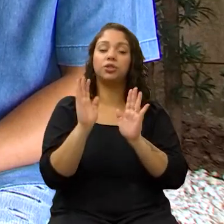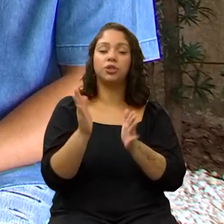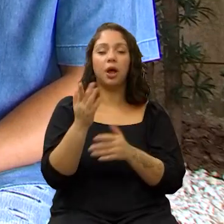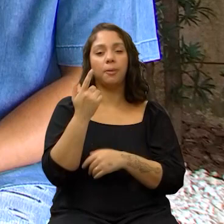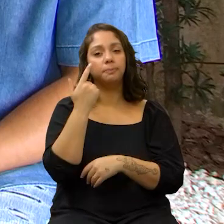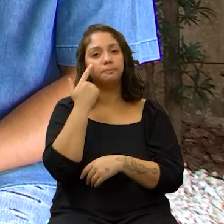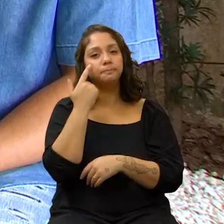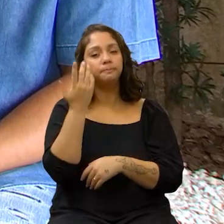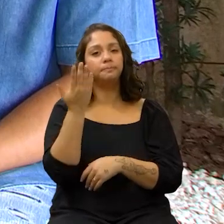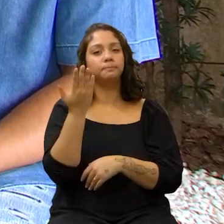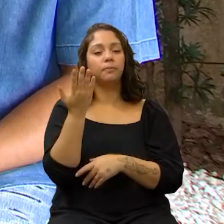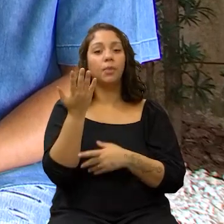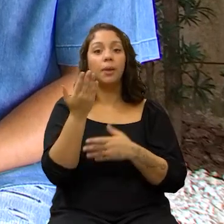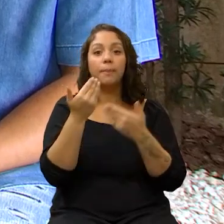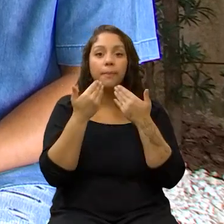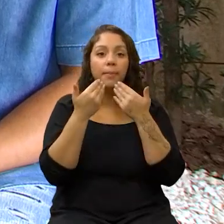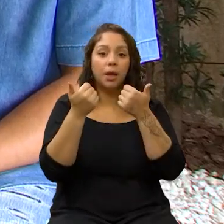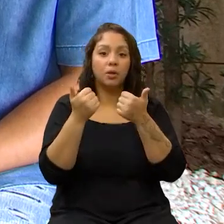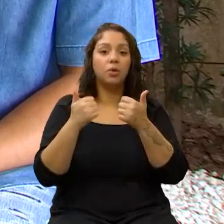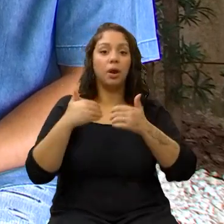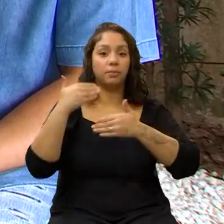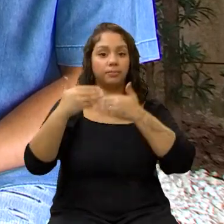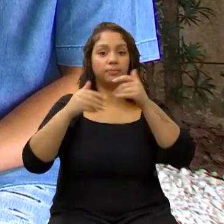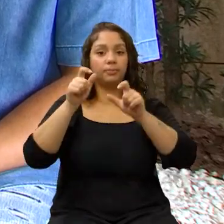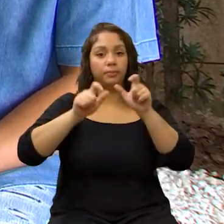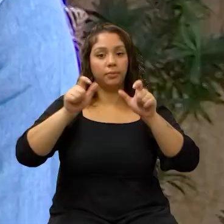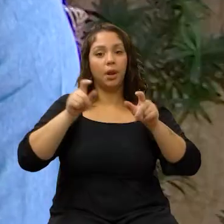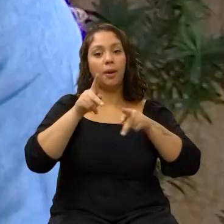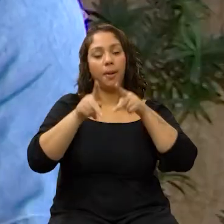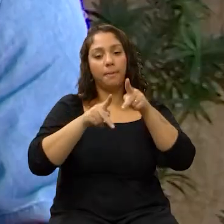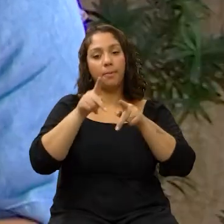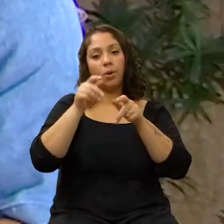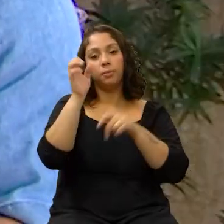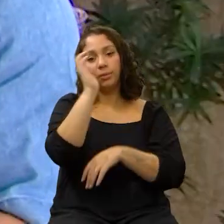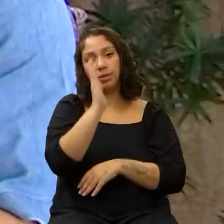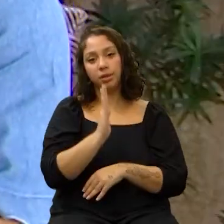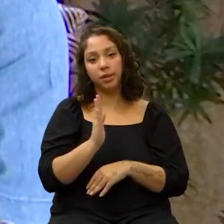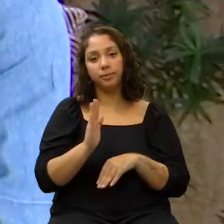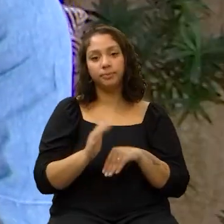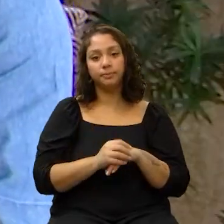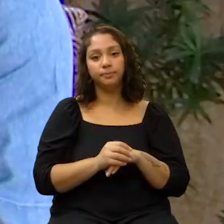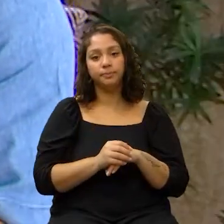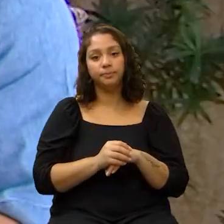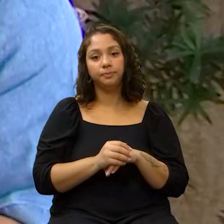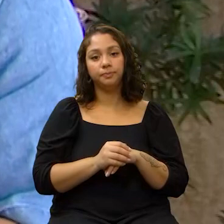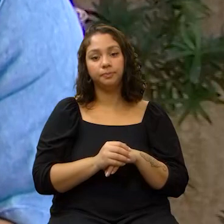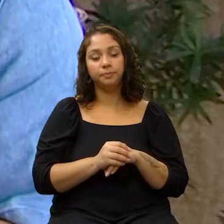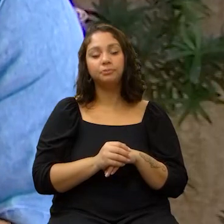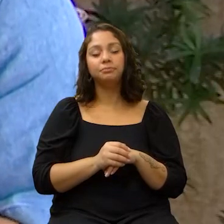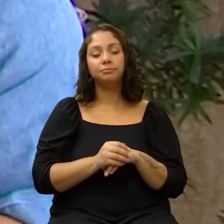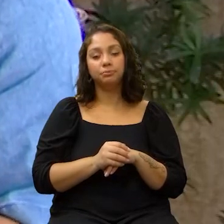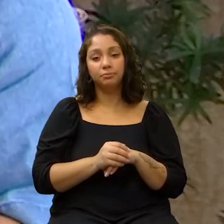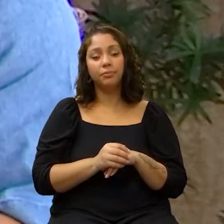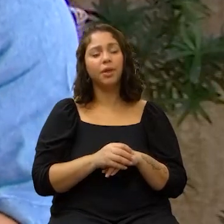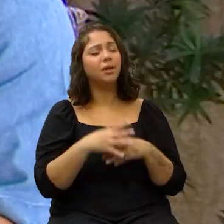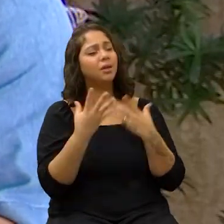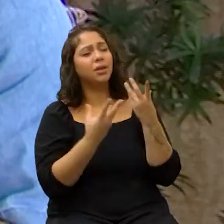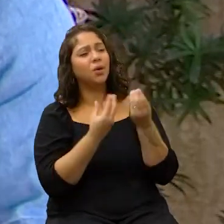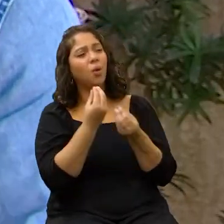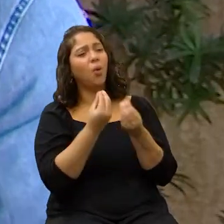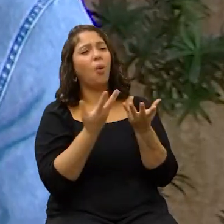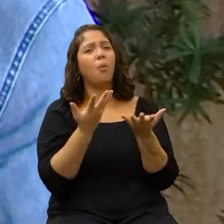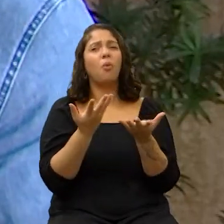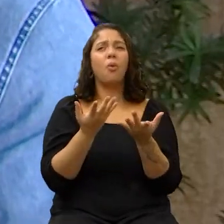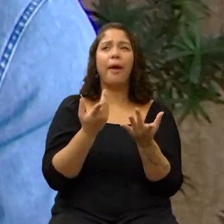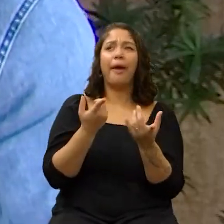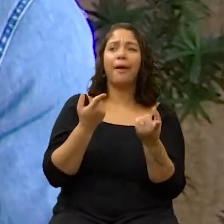temos que melhorar no povo brasileiro. Agora, como identificar, né, que eu estou numa